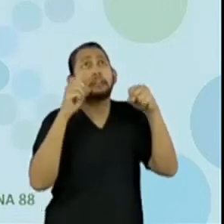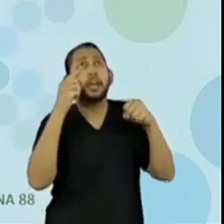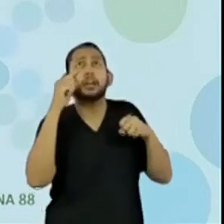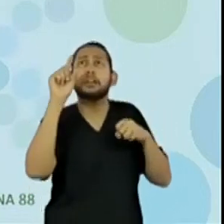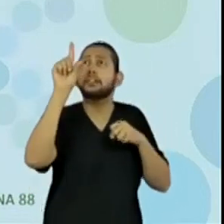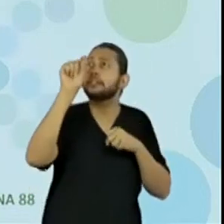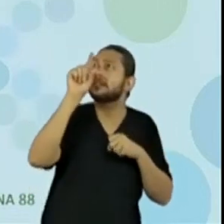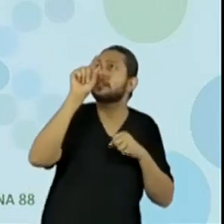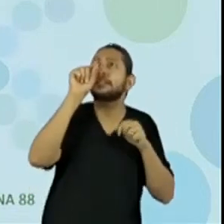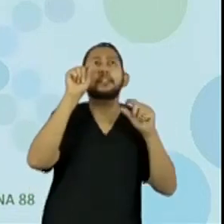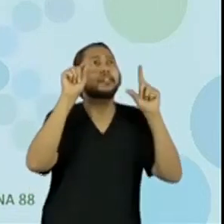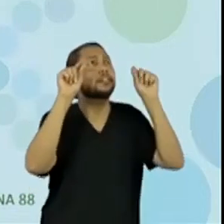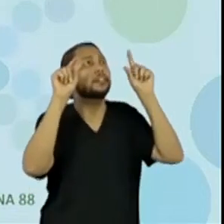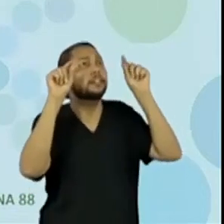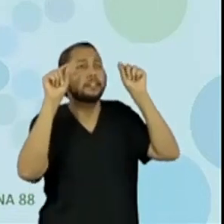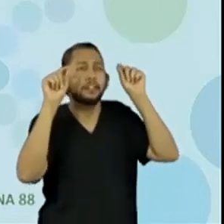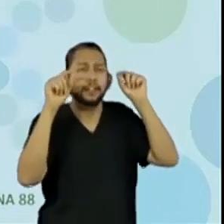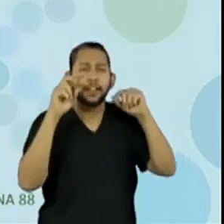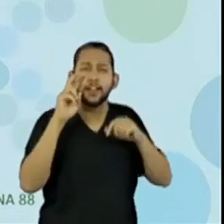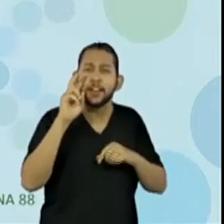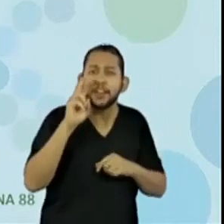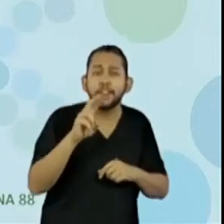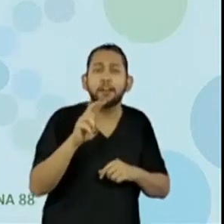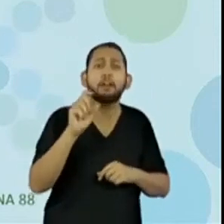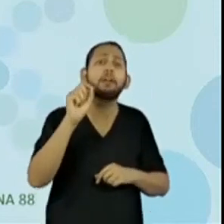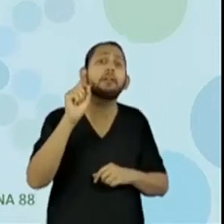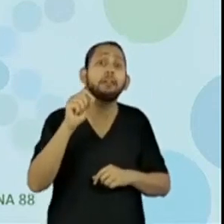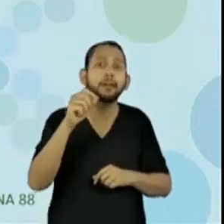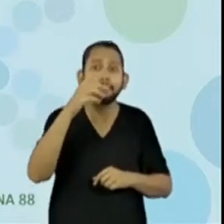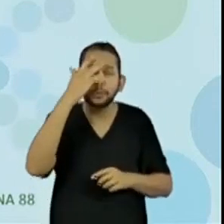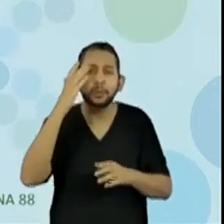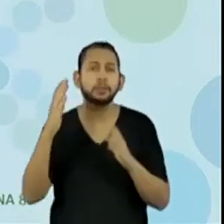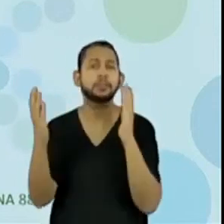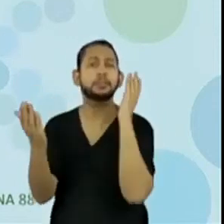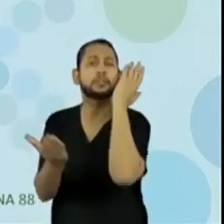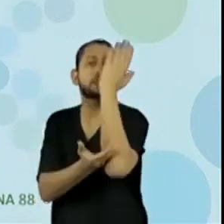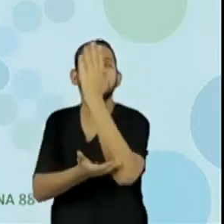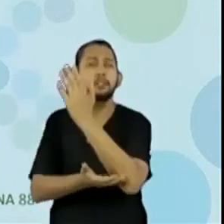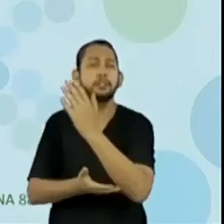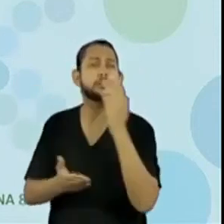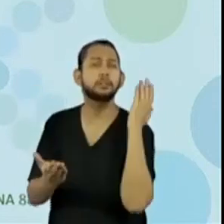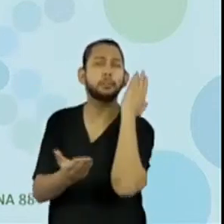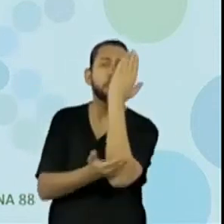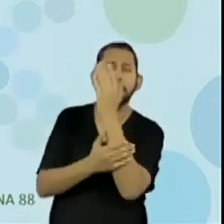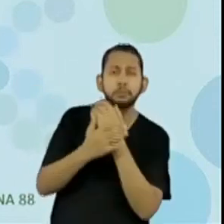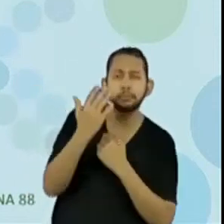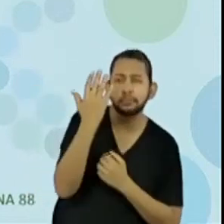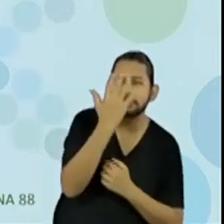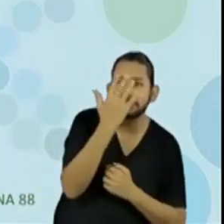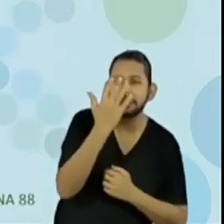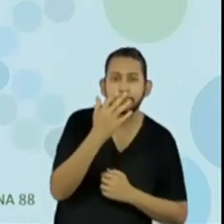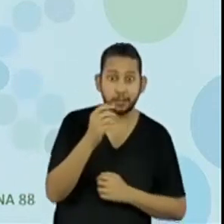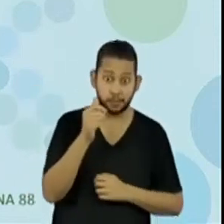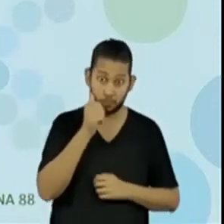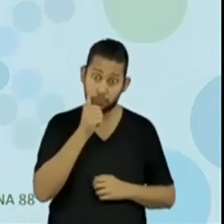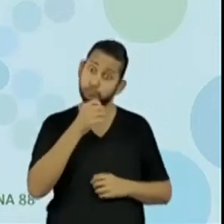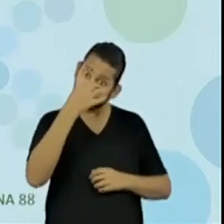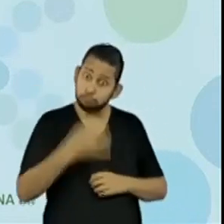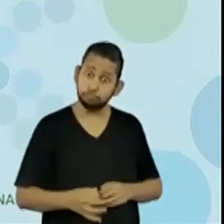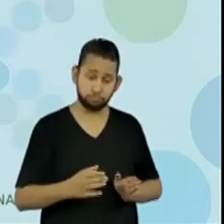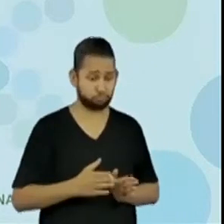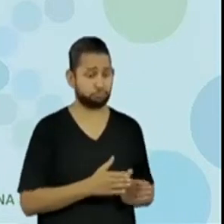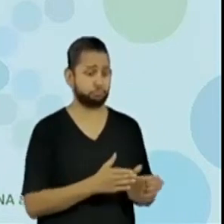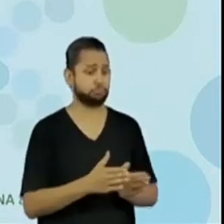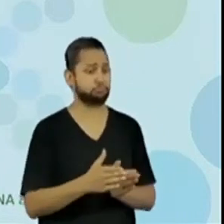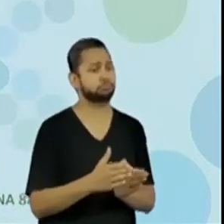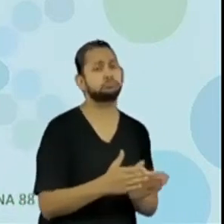pássaros e, ao longe, o ruído dos machados dos lenhadores. A menina ia por uma trilha quando, de repente,